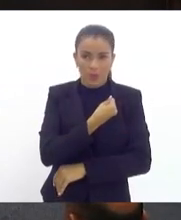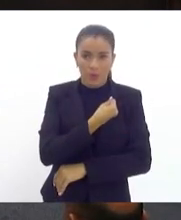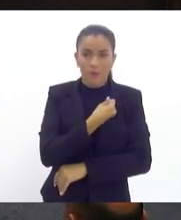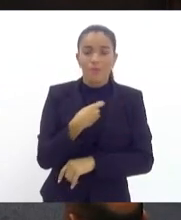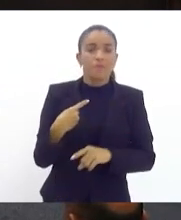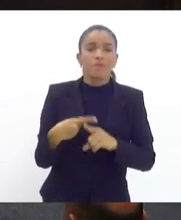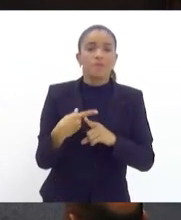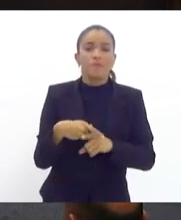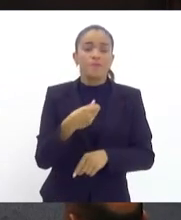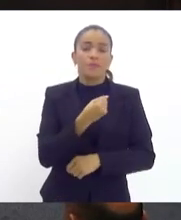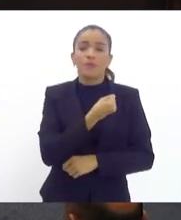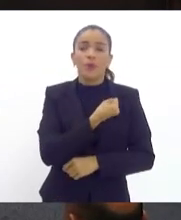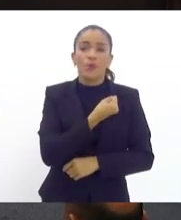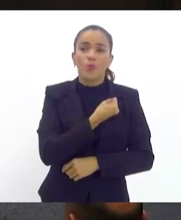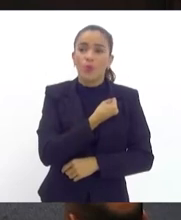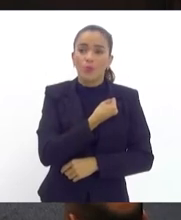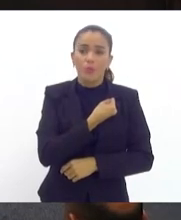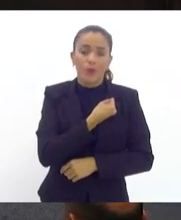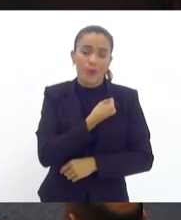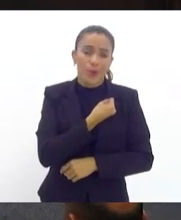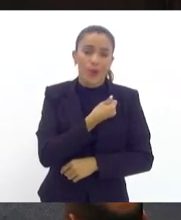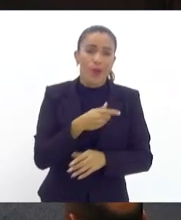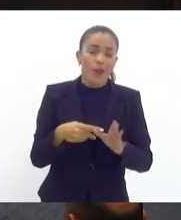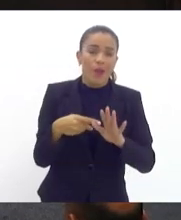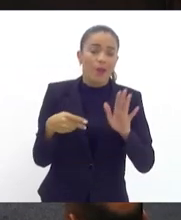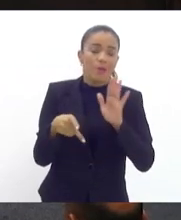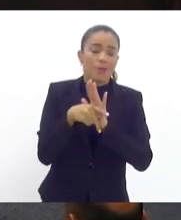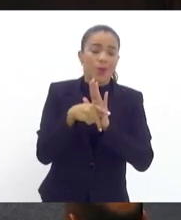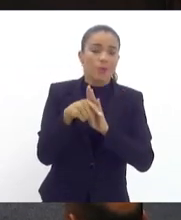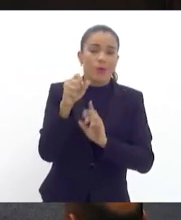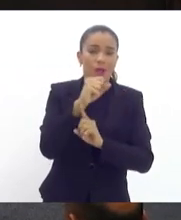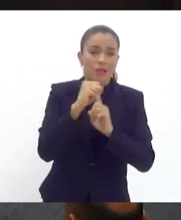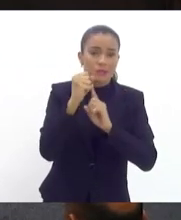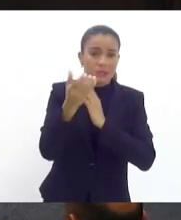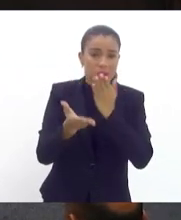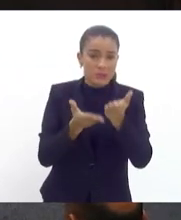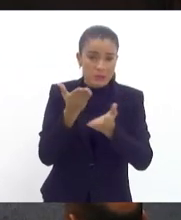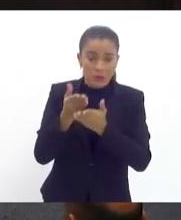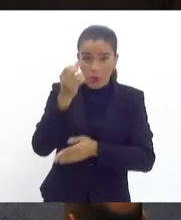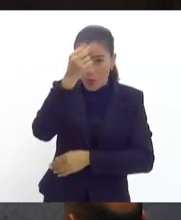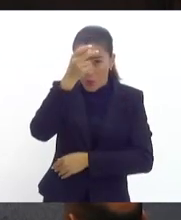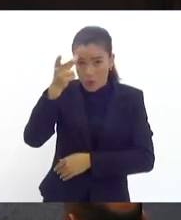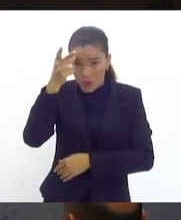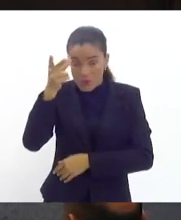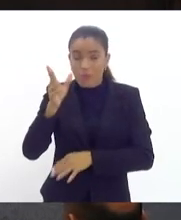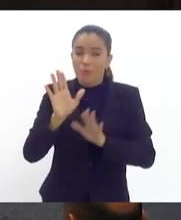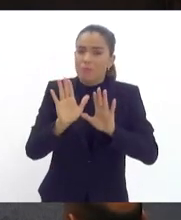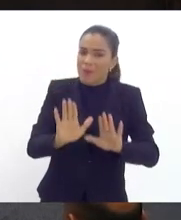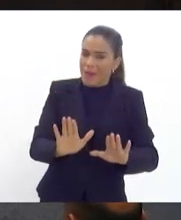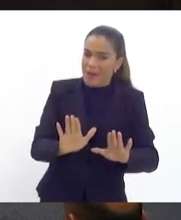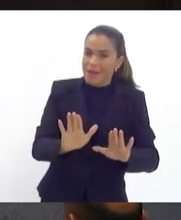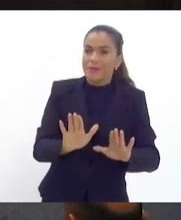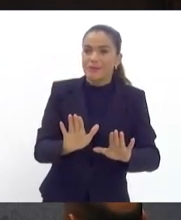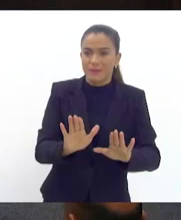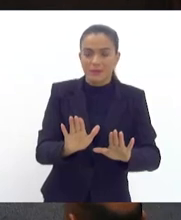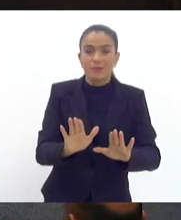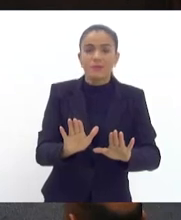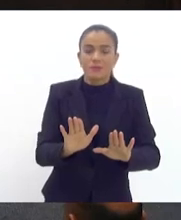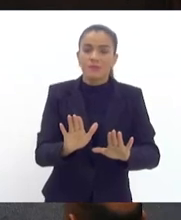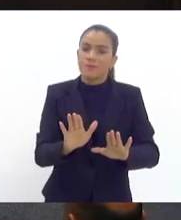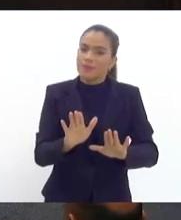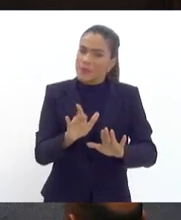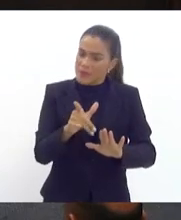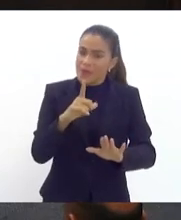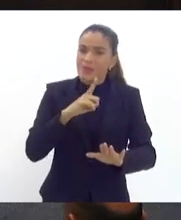número é o número que é levantado pela assistência social do município mas fica aqui um